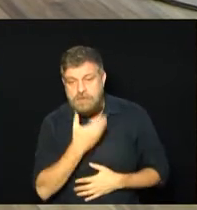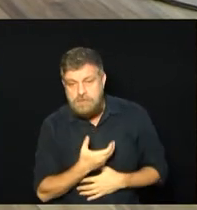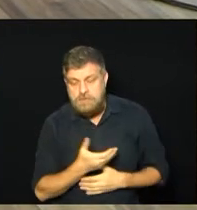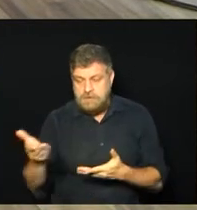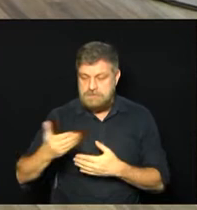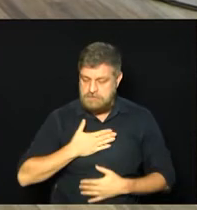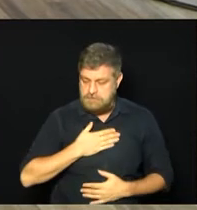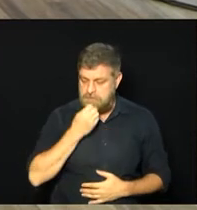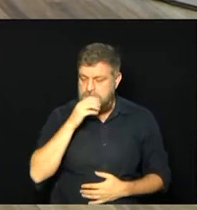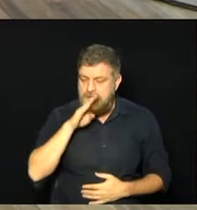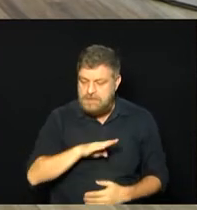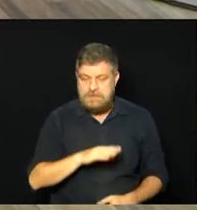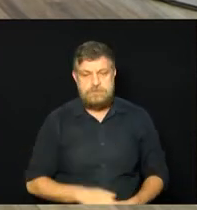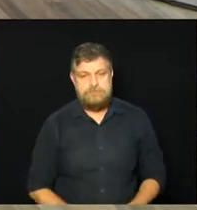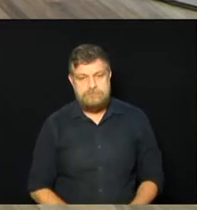uma vez e boa tarde.